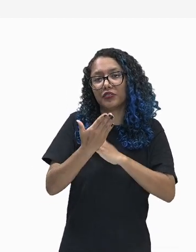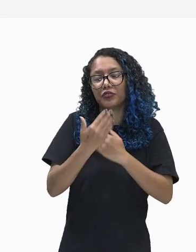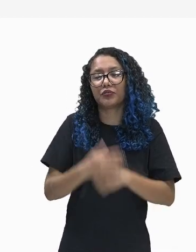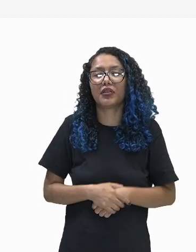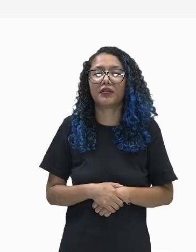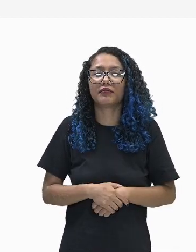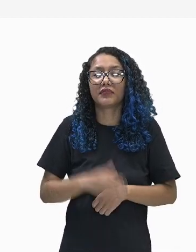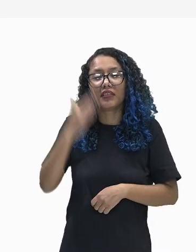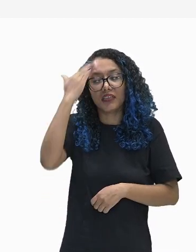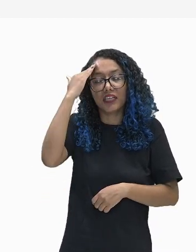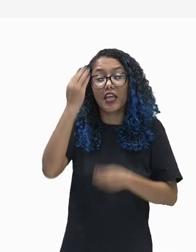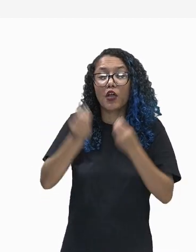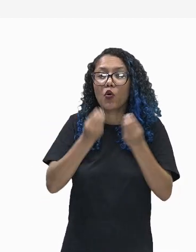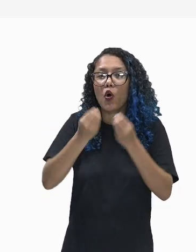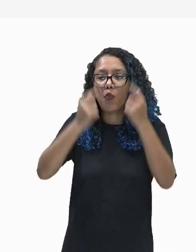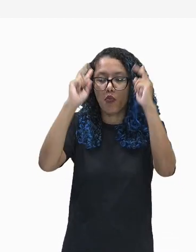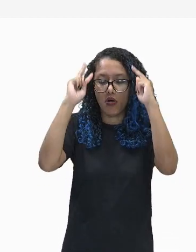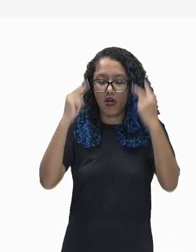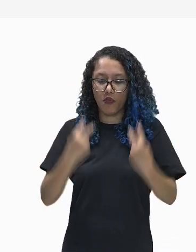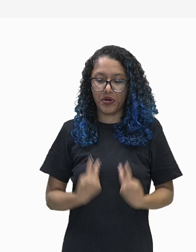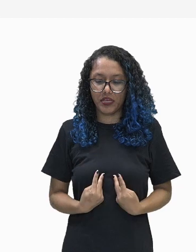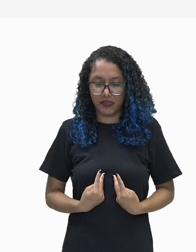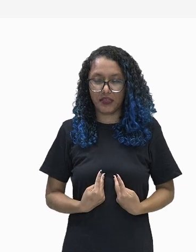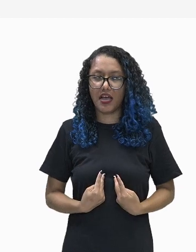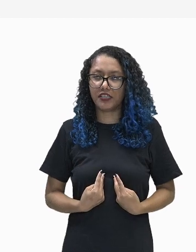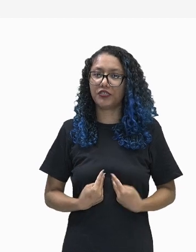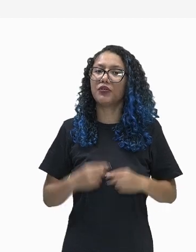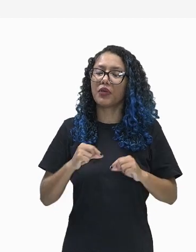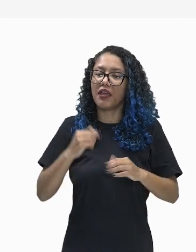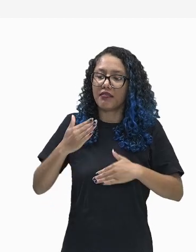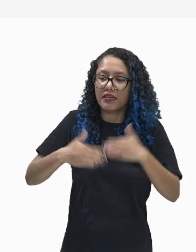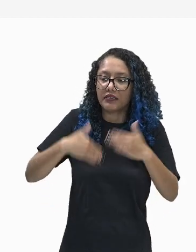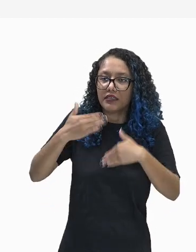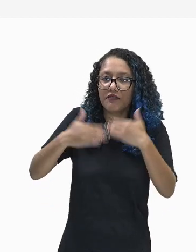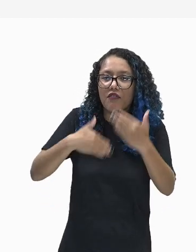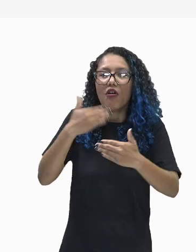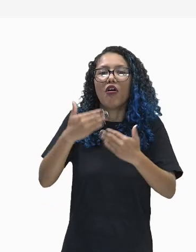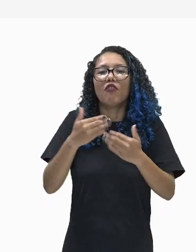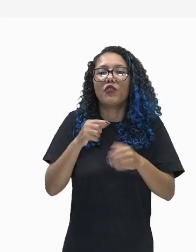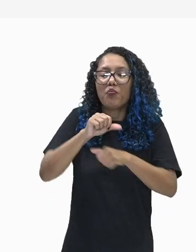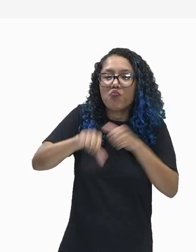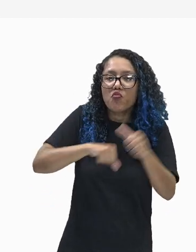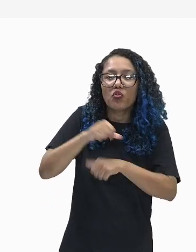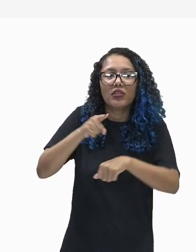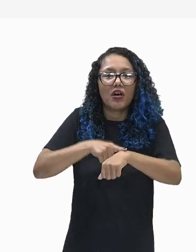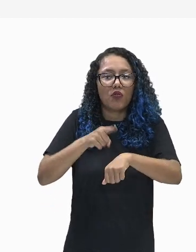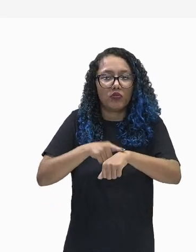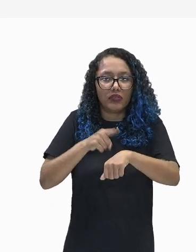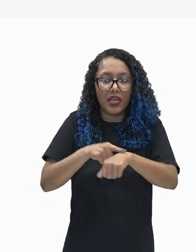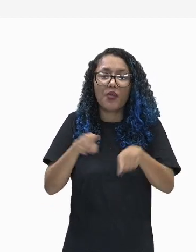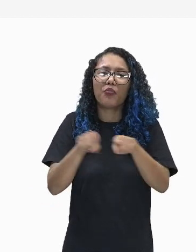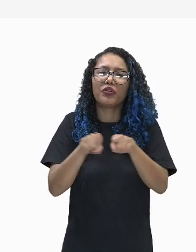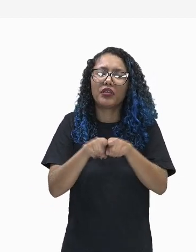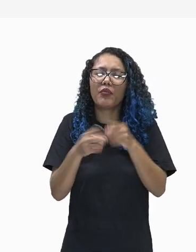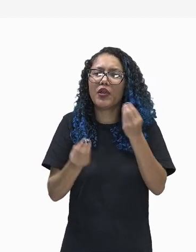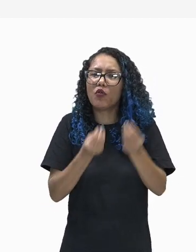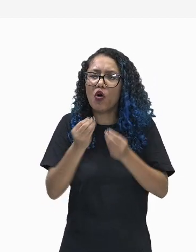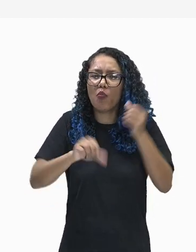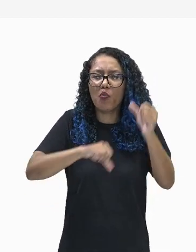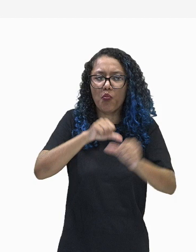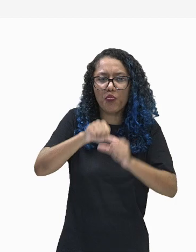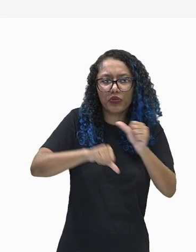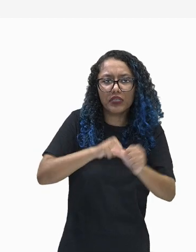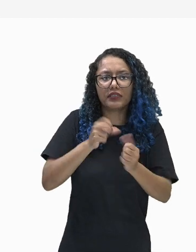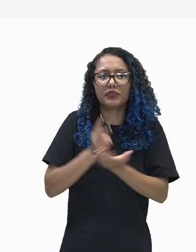seu tempo. Olha só, gente, nos ajuda também a compreender as mudanças e permanências da